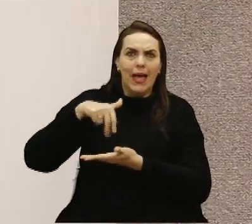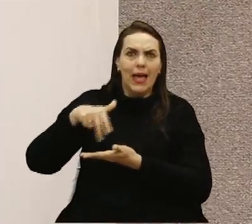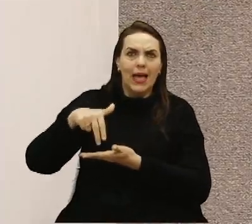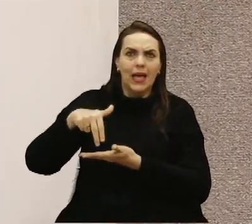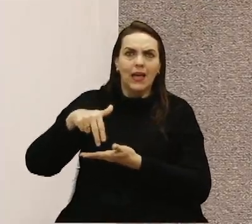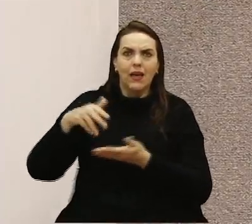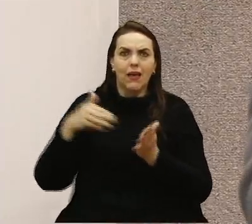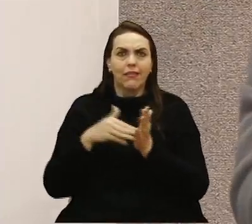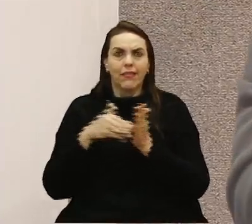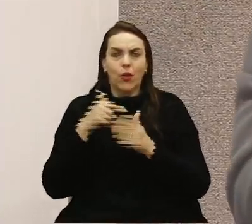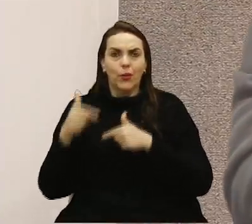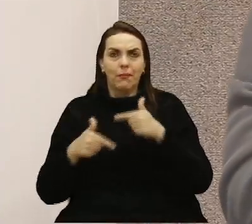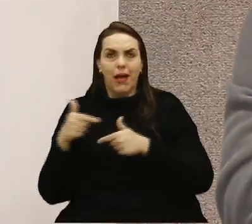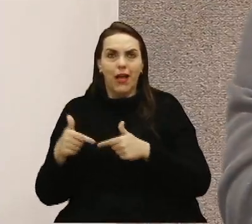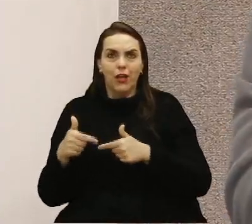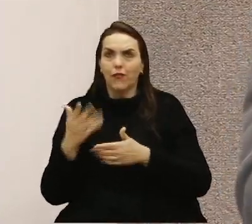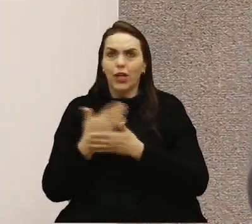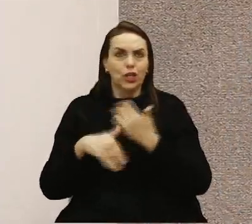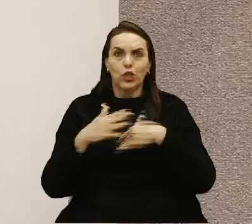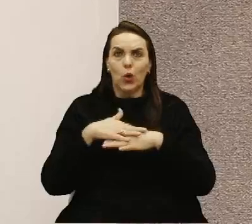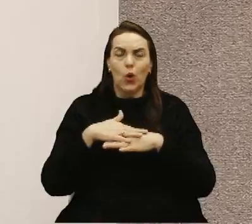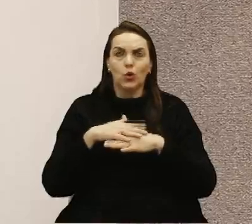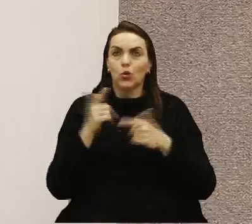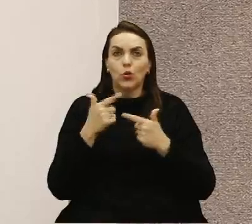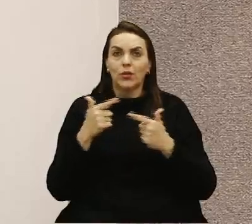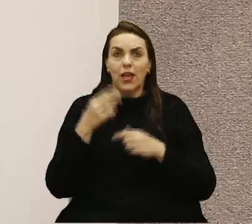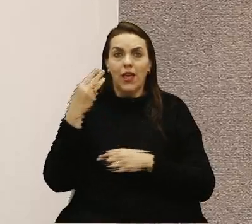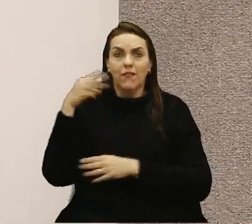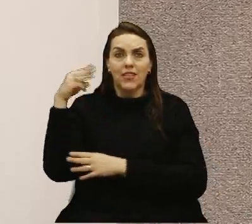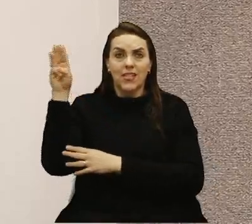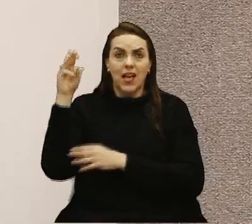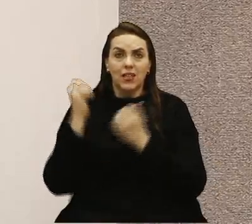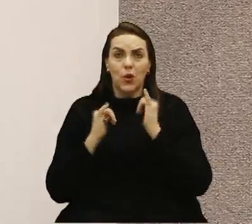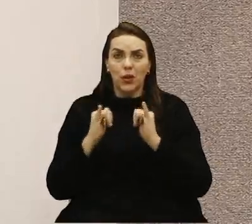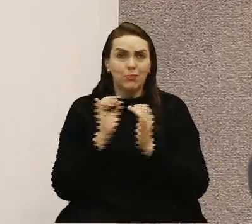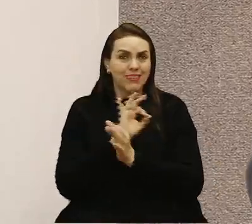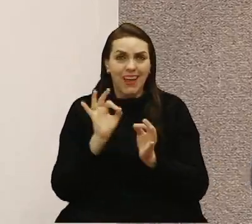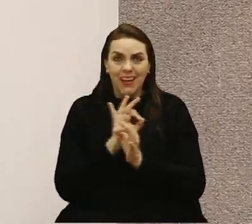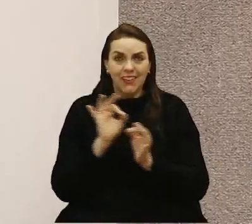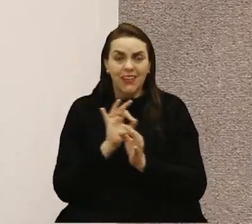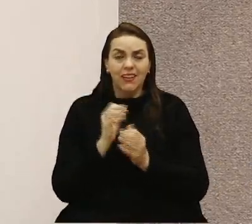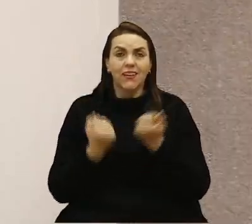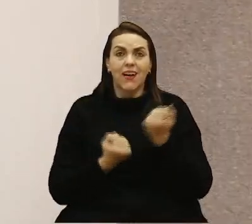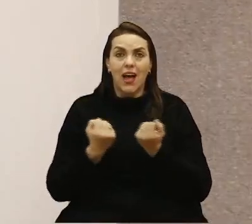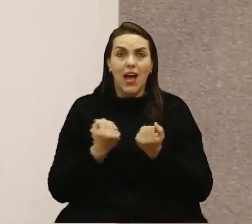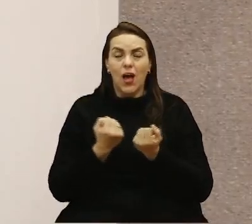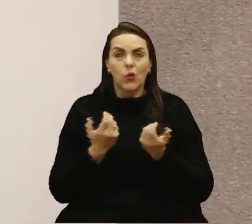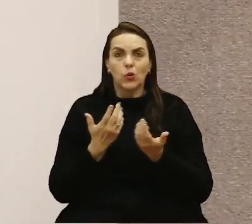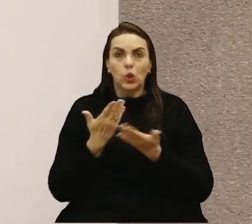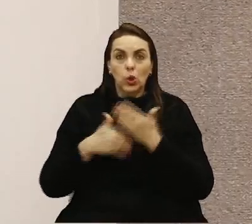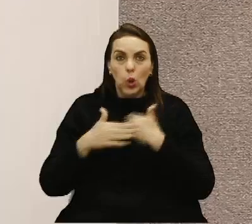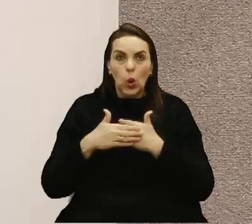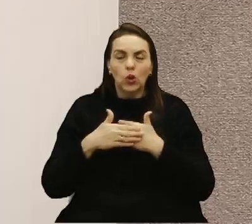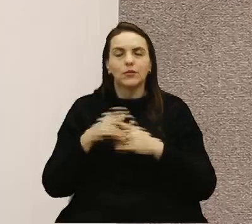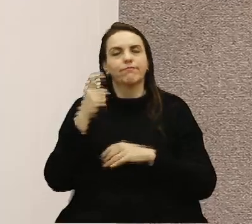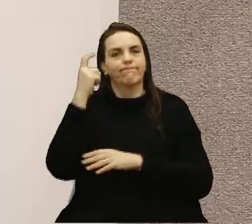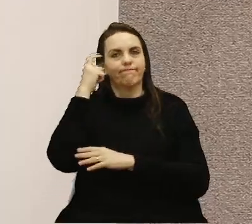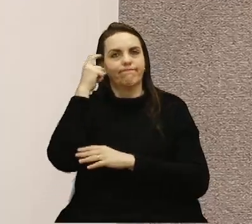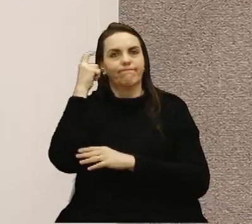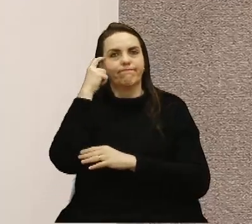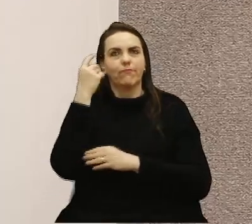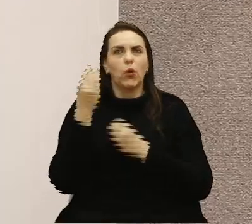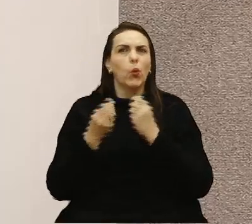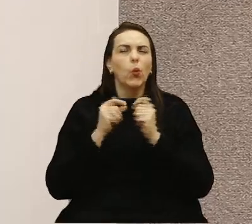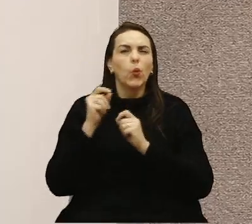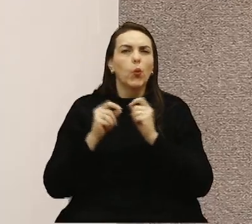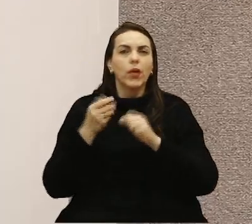o ambiente de trabalho? Vai todo mundo ficar sem VISAT, por exemplo, nesse dia? Vai todo mundo ficar sem carro? Então, de fato, a gente tem que pensar o que nós